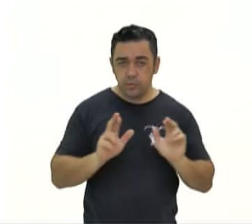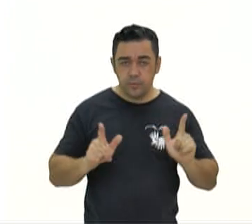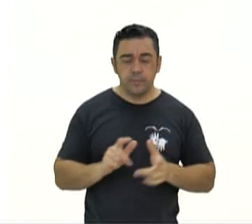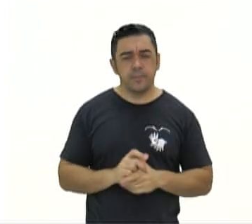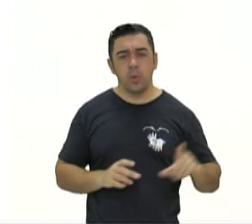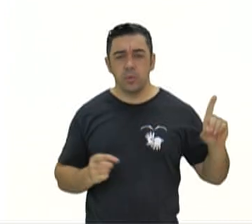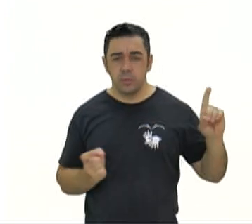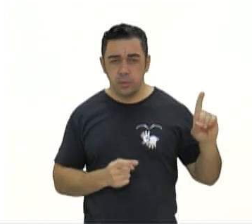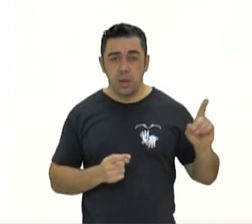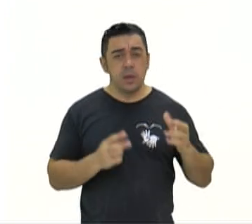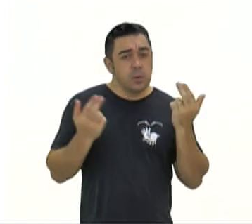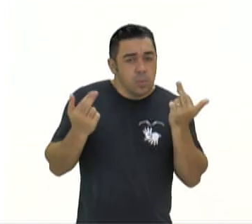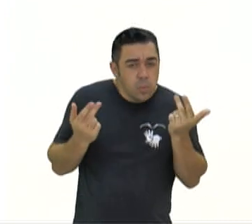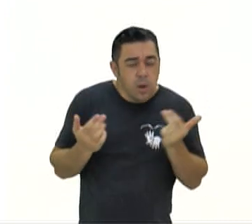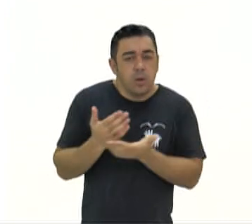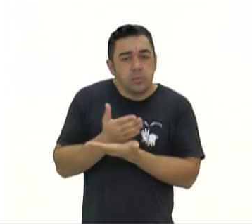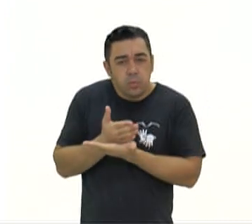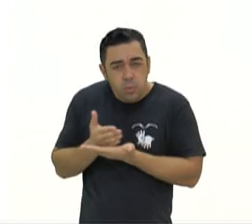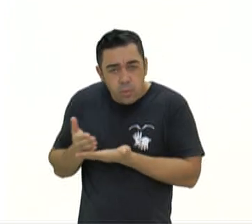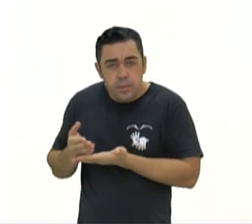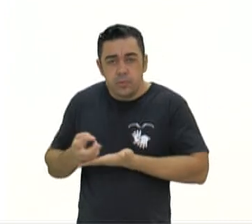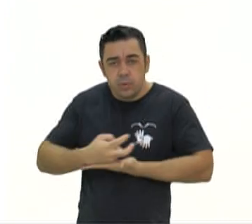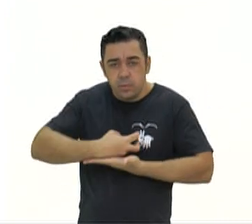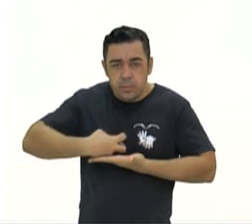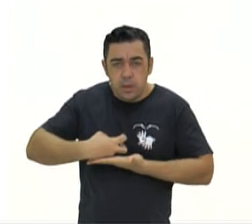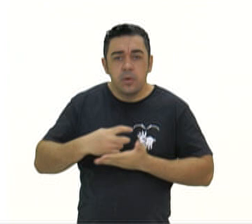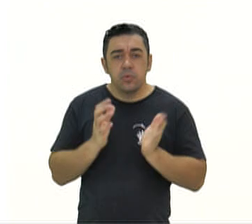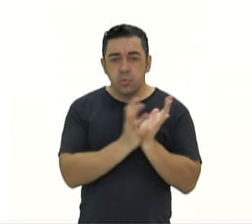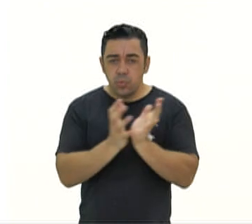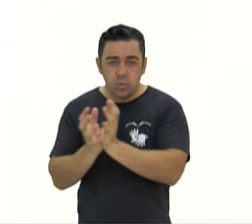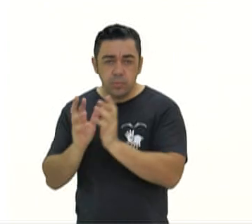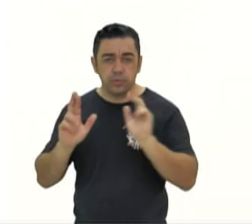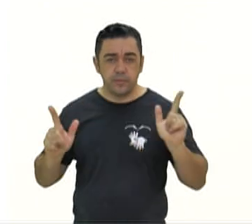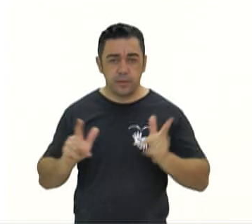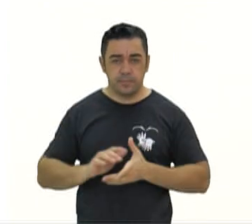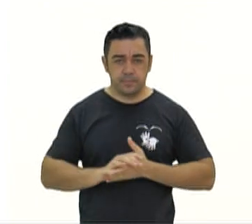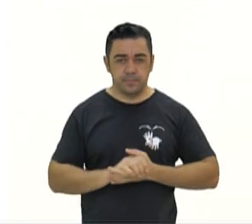letra D, de forma semelhante nas etapas iniciais de grupos diferentes.